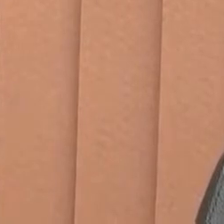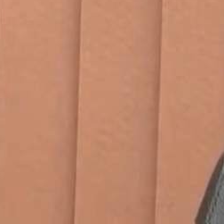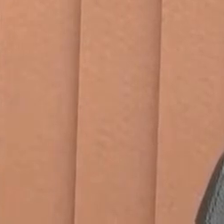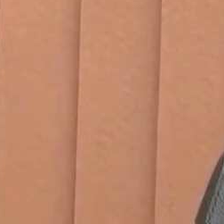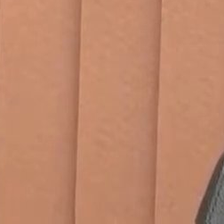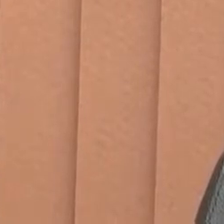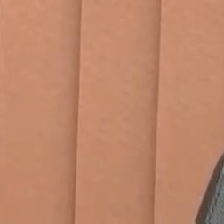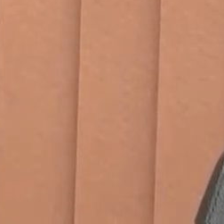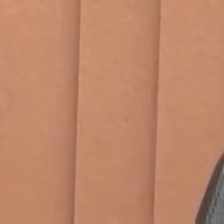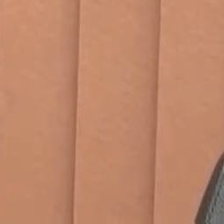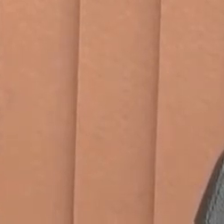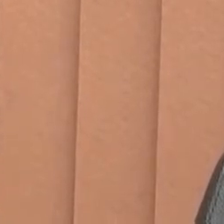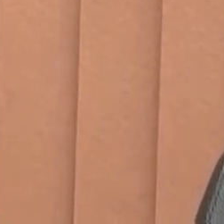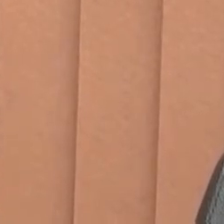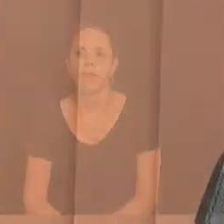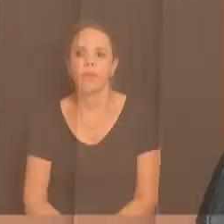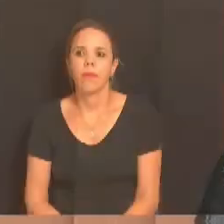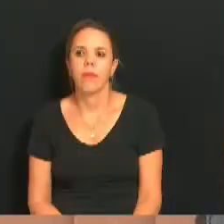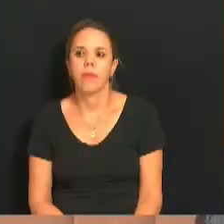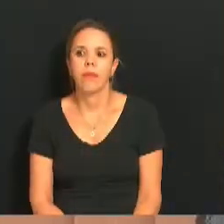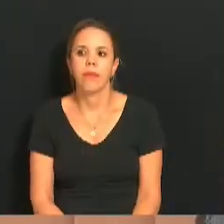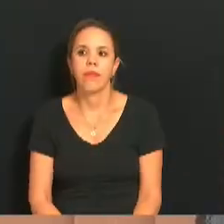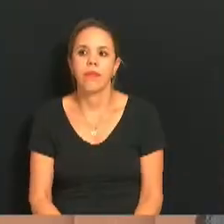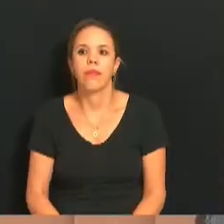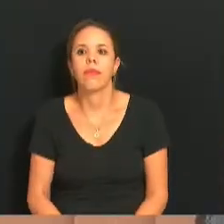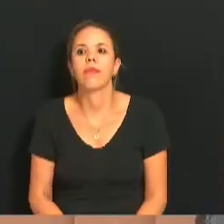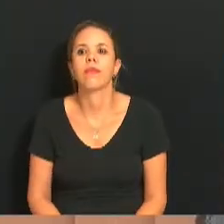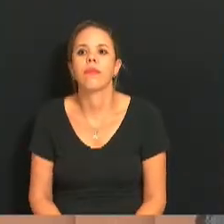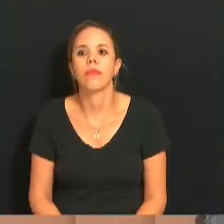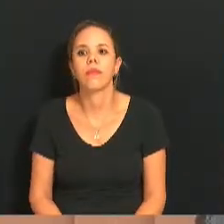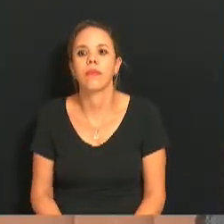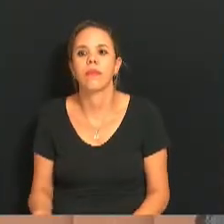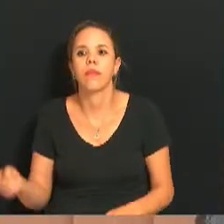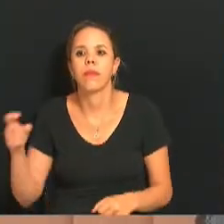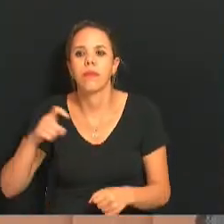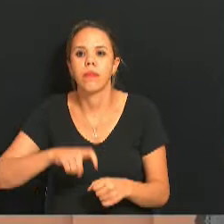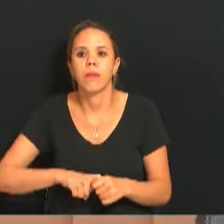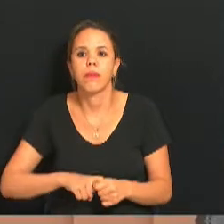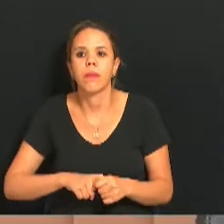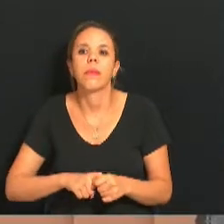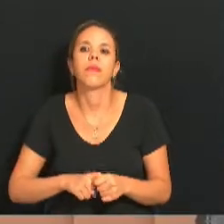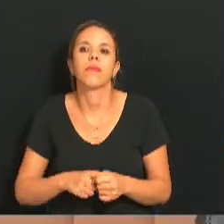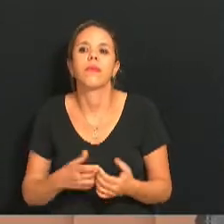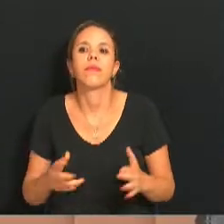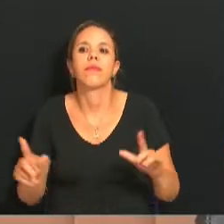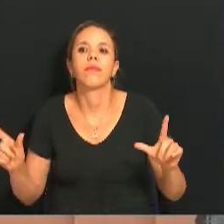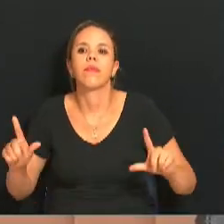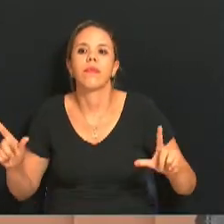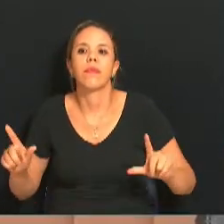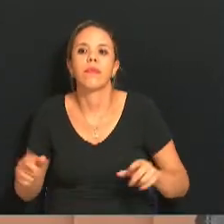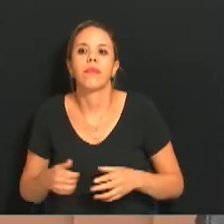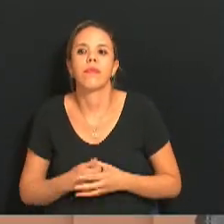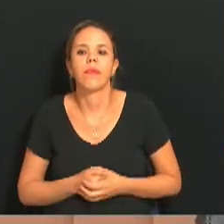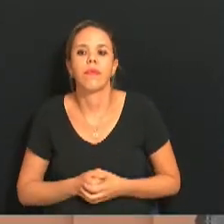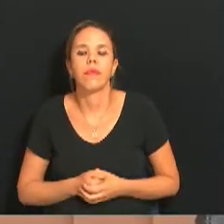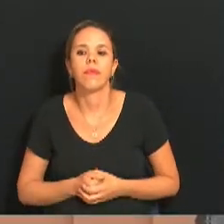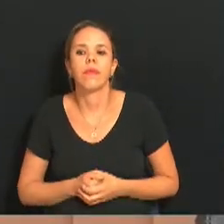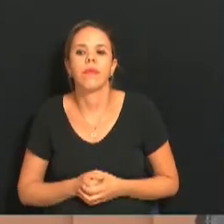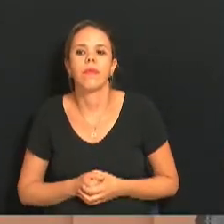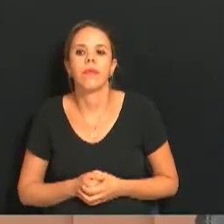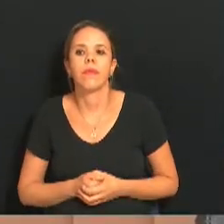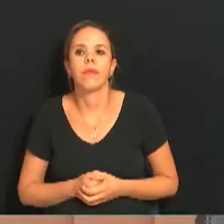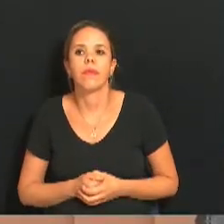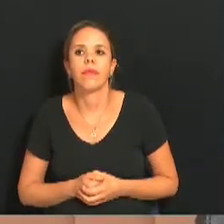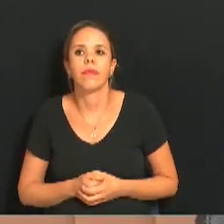a 7 minutos desta quarta-feira e são ao vivo aqui na TV Câmara Campinas agora